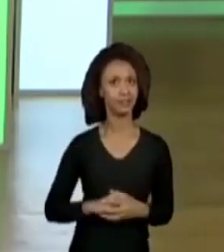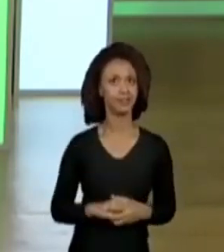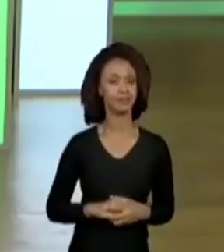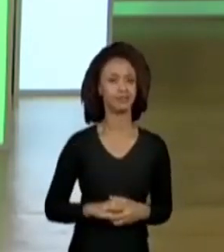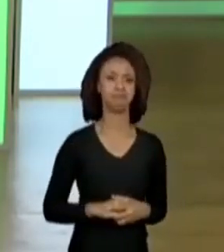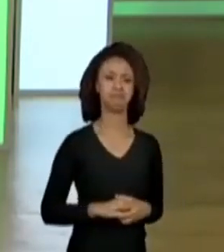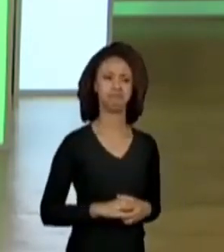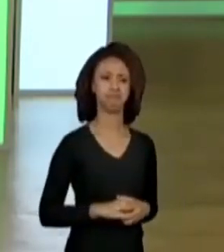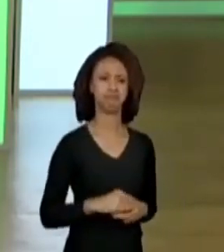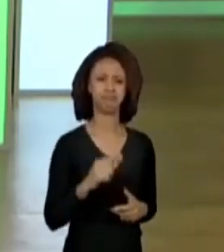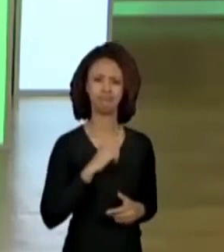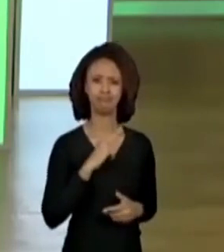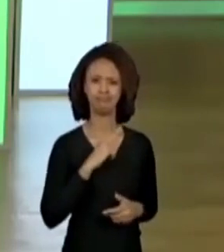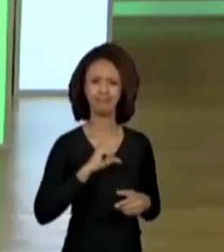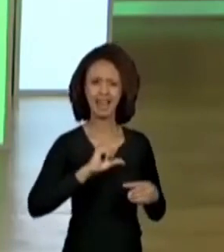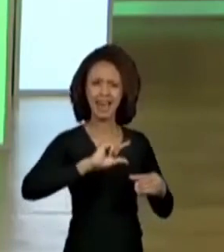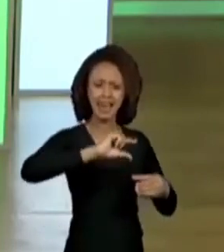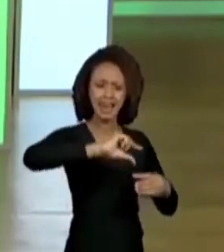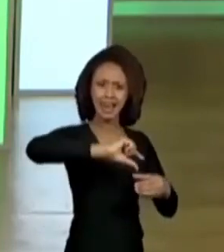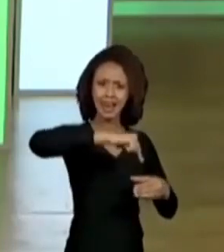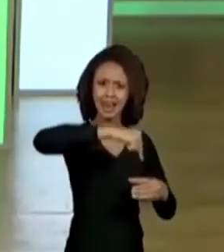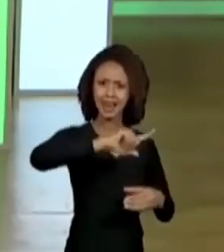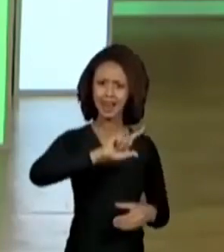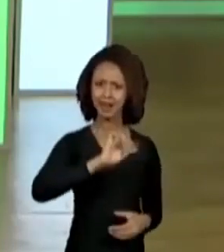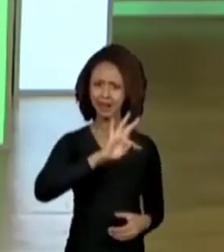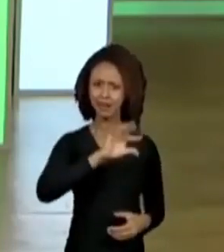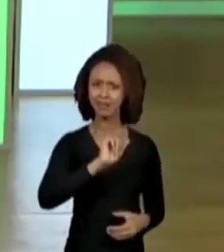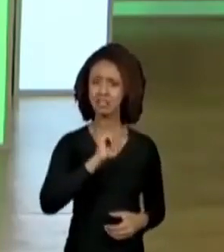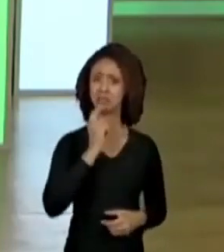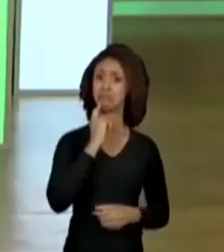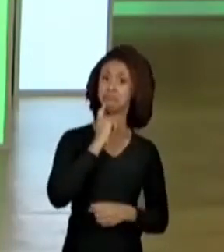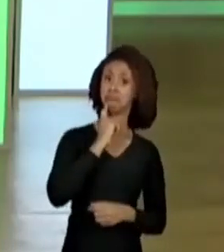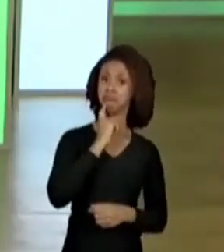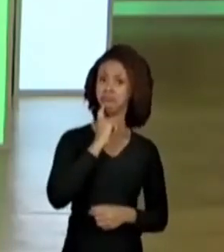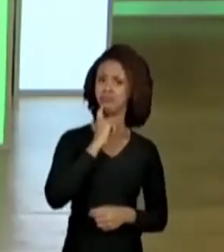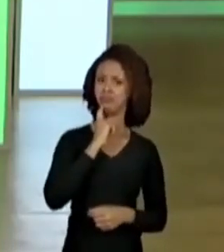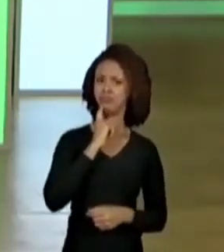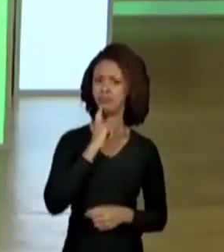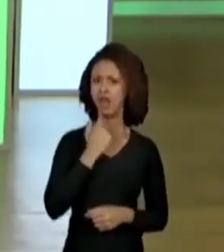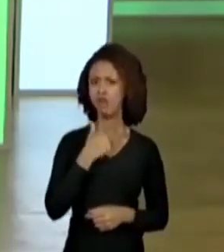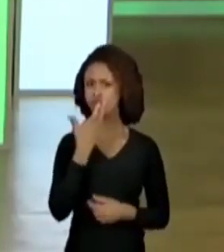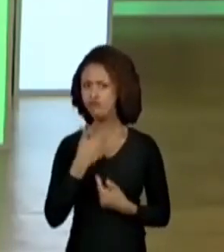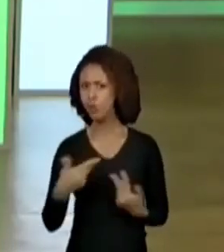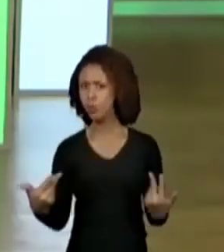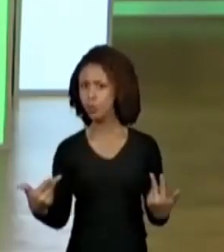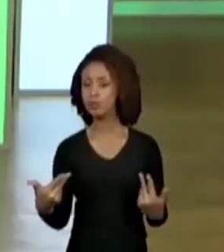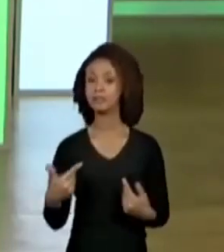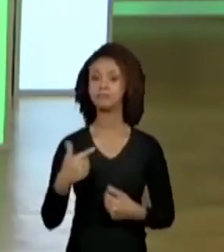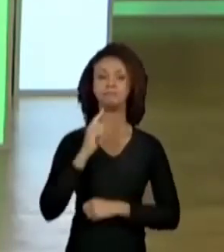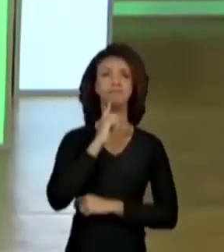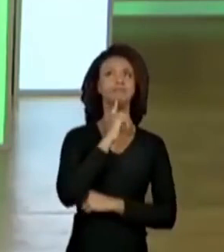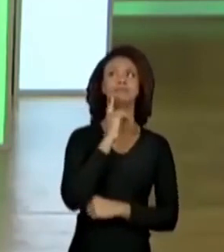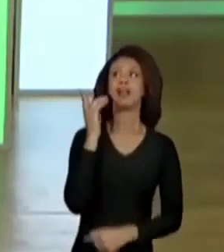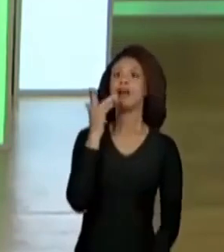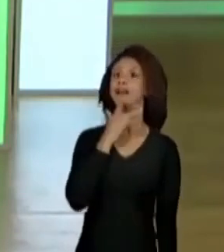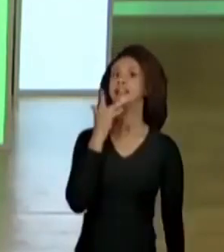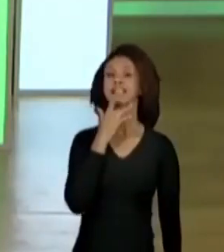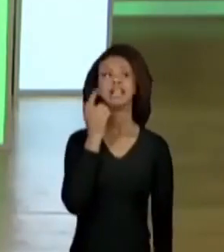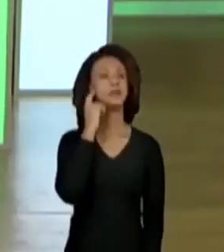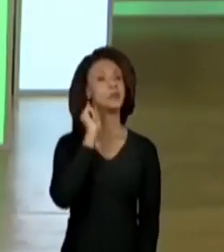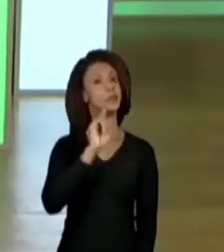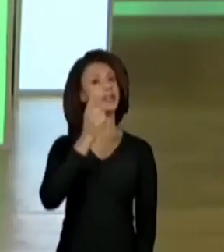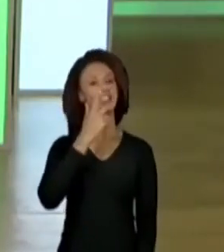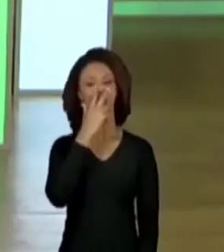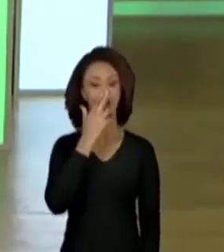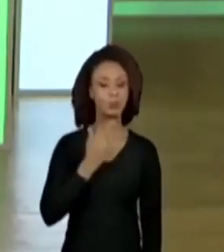Será que tem lata aqui embaixo? Lata? Será que tem? E aí? Frutas. Ai, que delícia. Nem pensamos nisso. Não, nem teria,